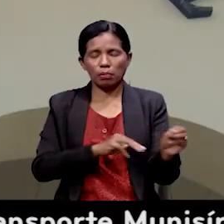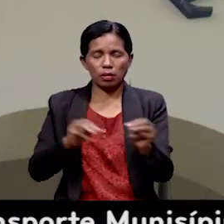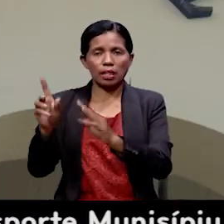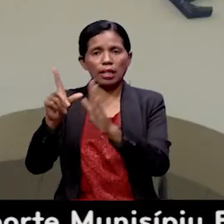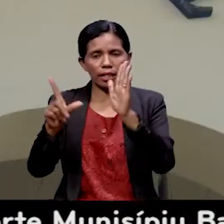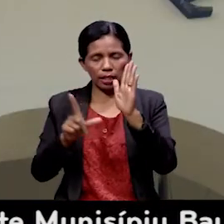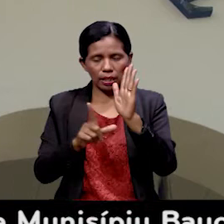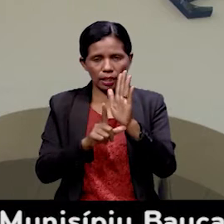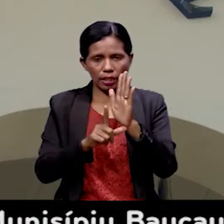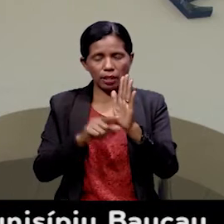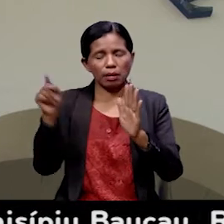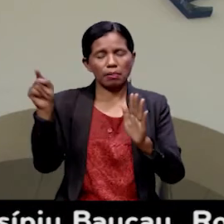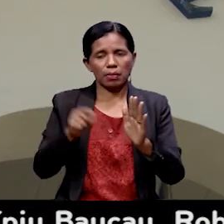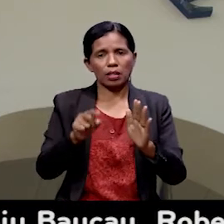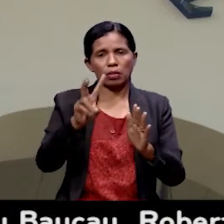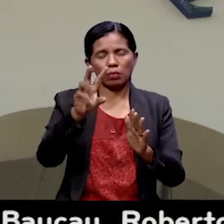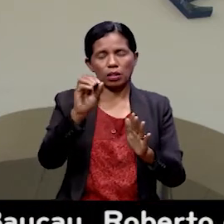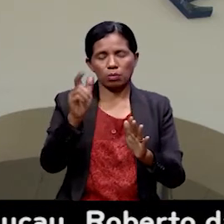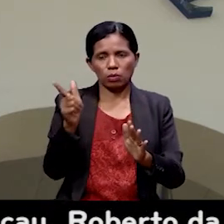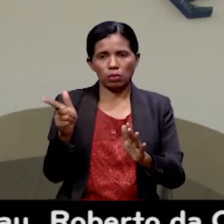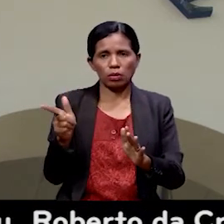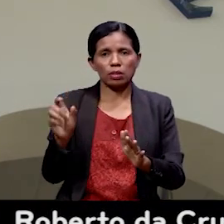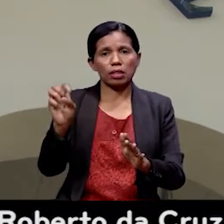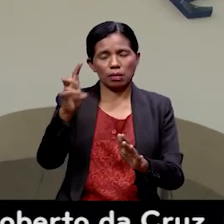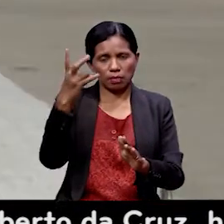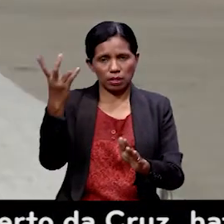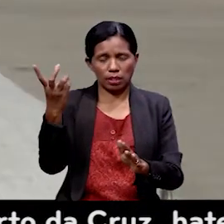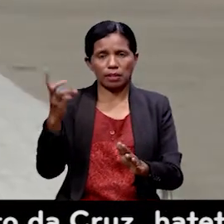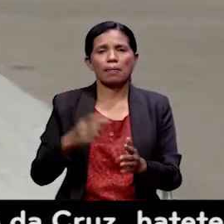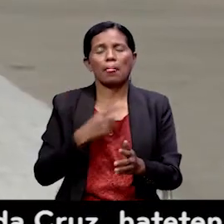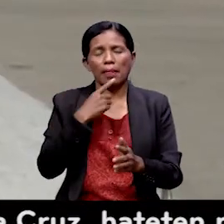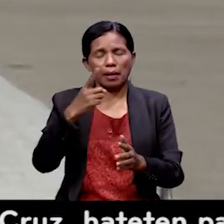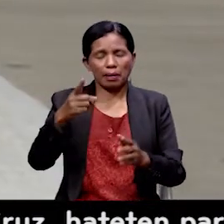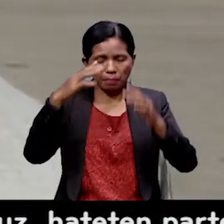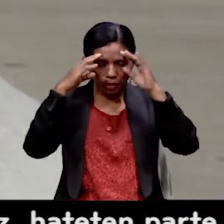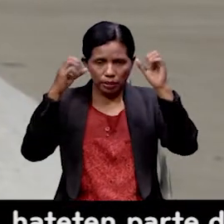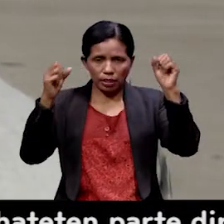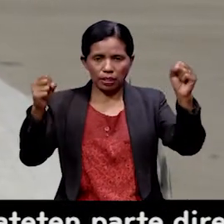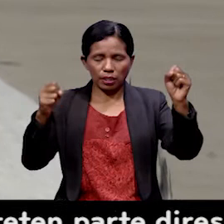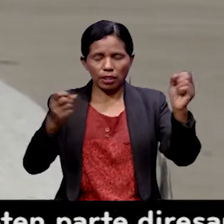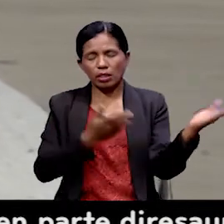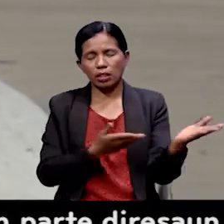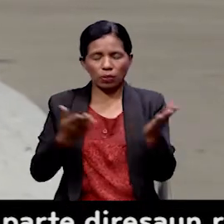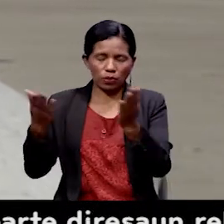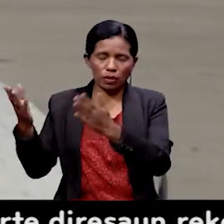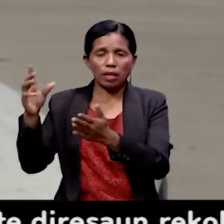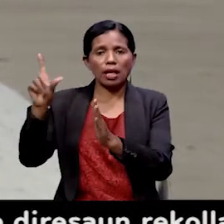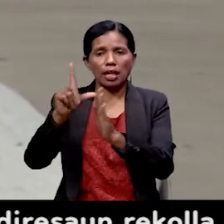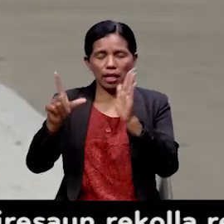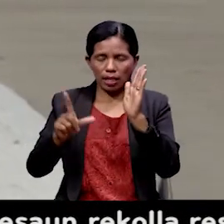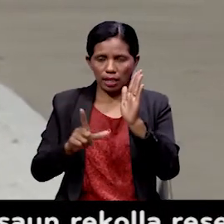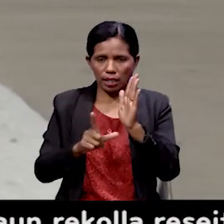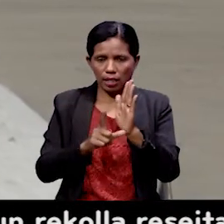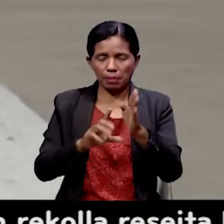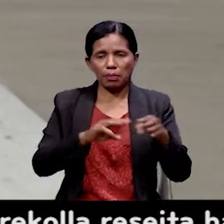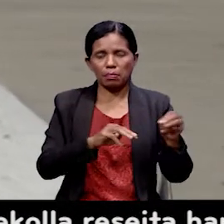9 bara rihun rua sanul recen nunem Presidente da República haruka fila alteração da uluk lei recenseamento eleitoral